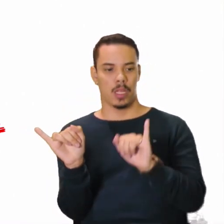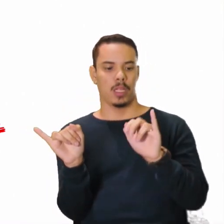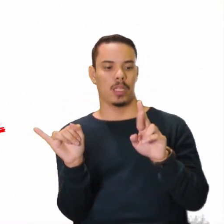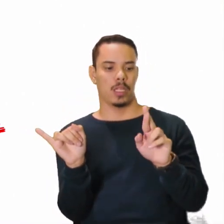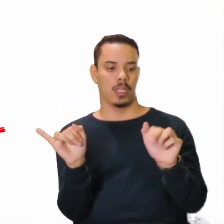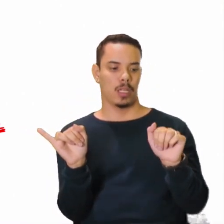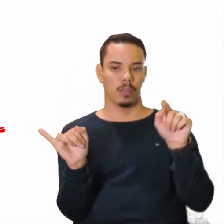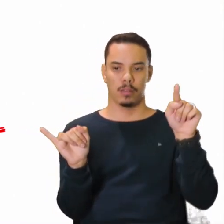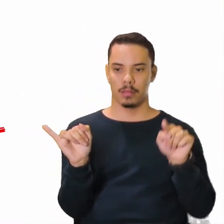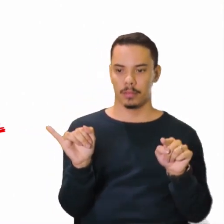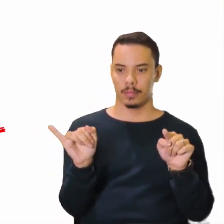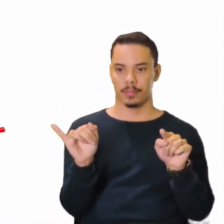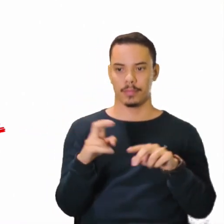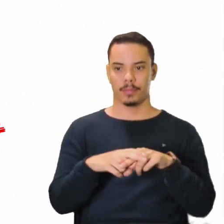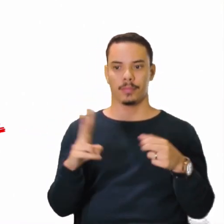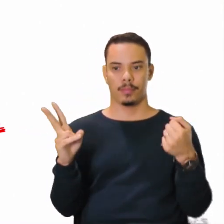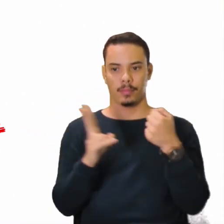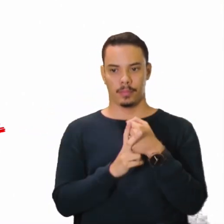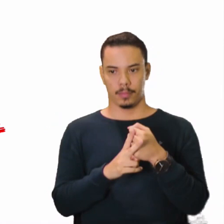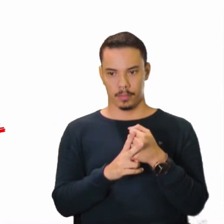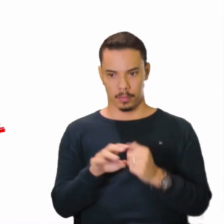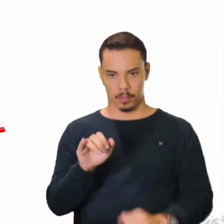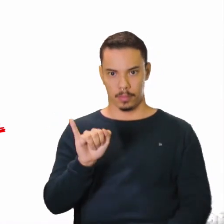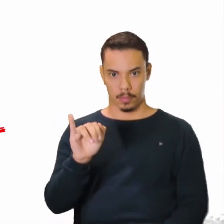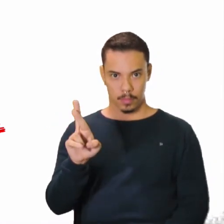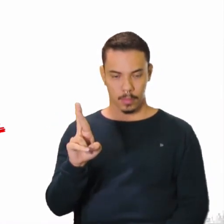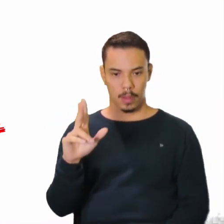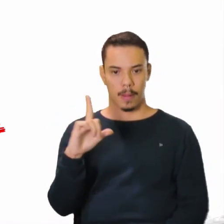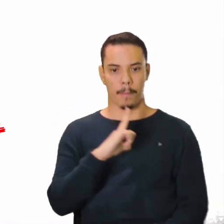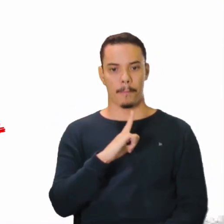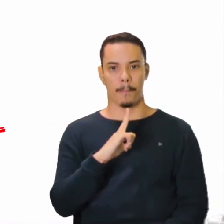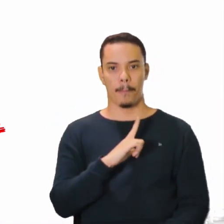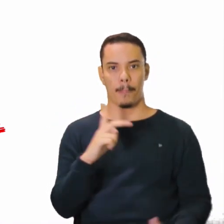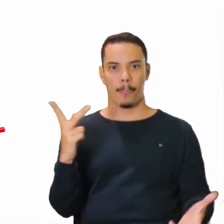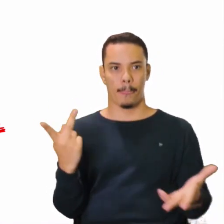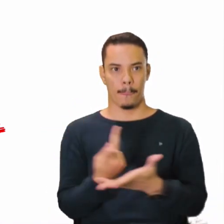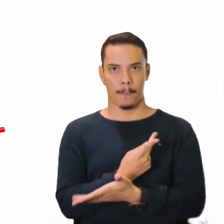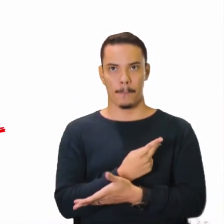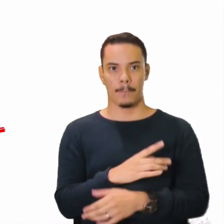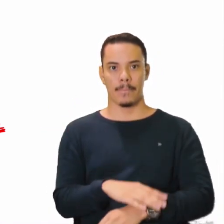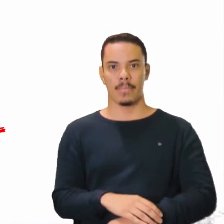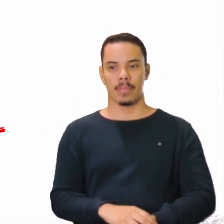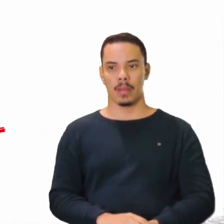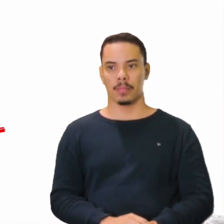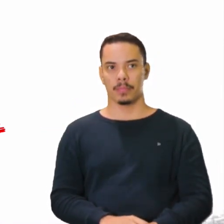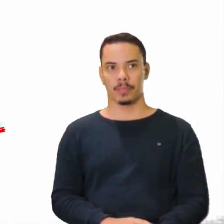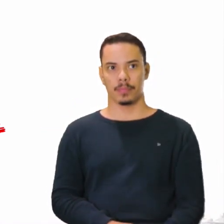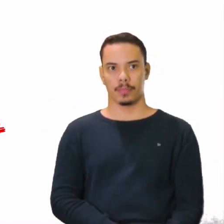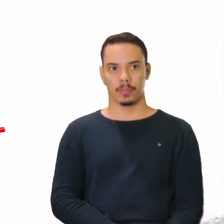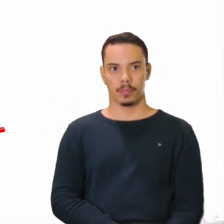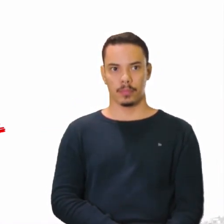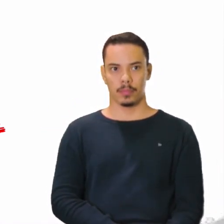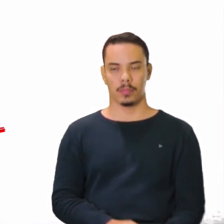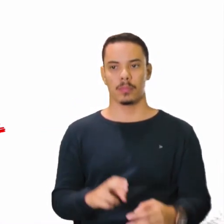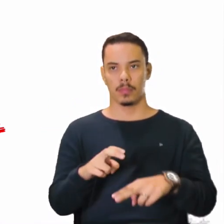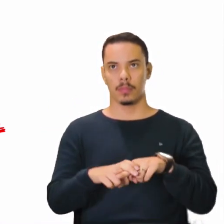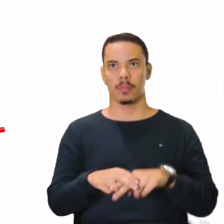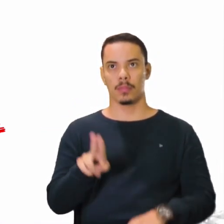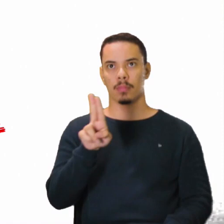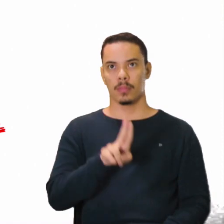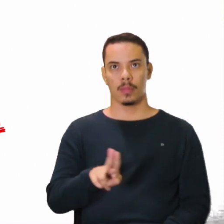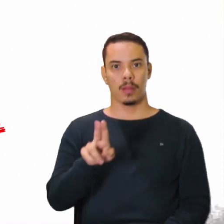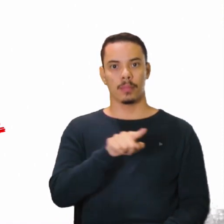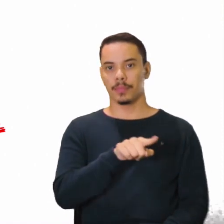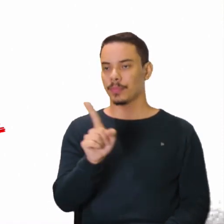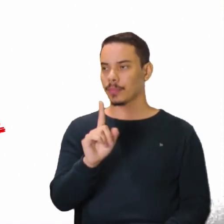gente, observar com o verbo ir, ter e haver, tá certo? Uhum. Quando for utilizar isso, você não